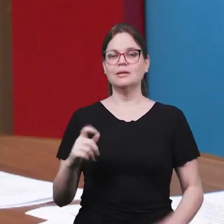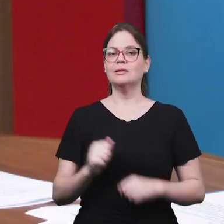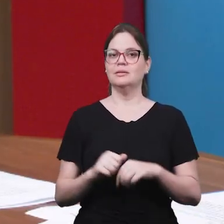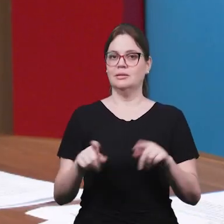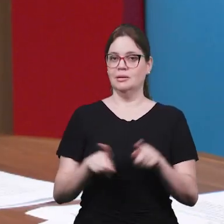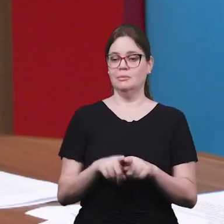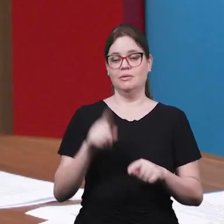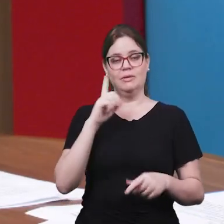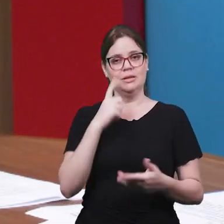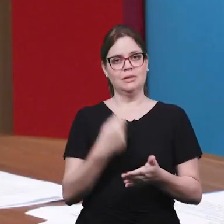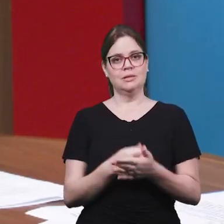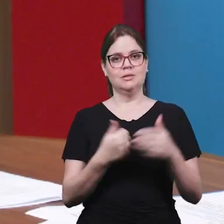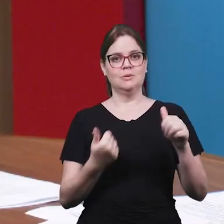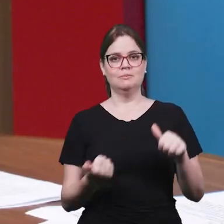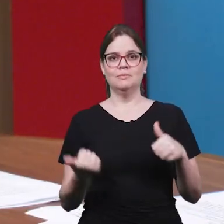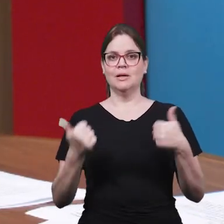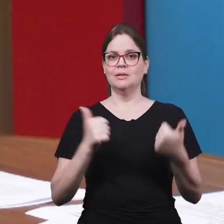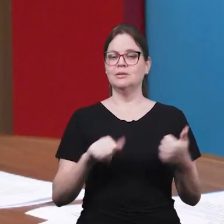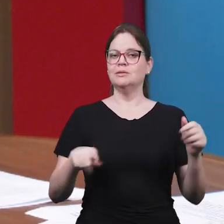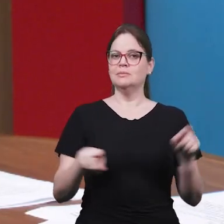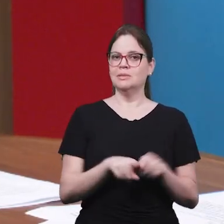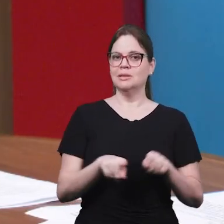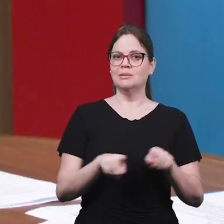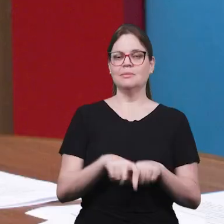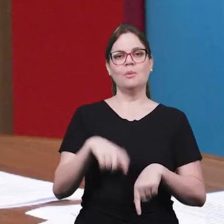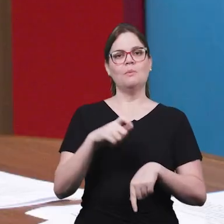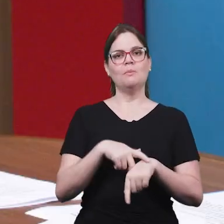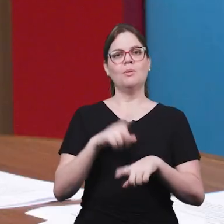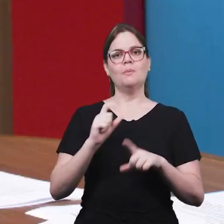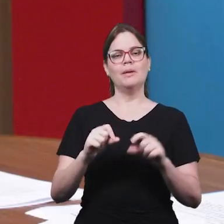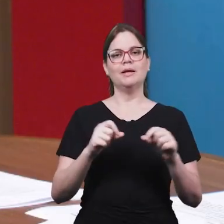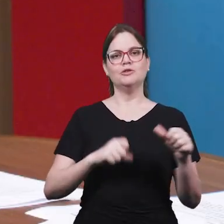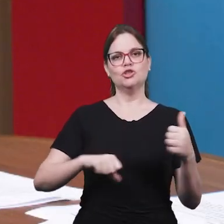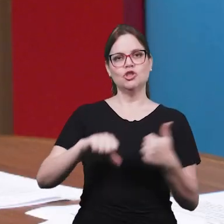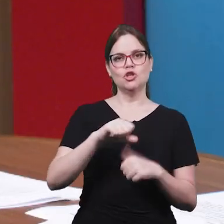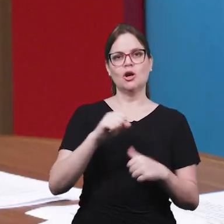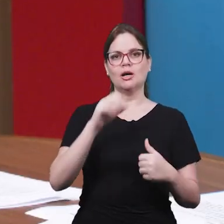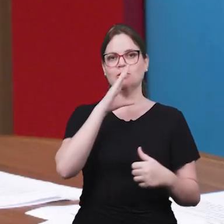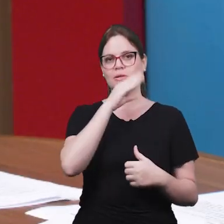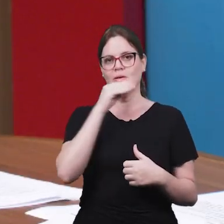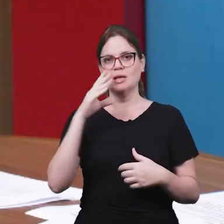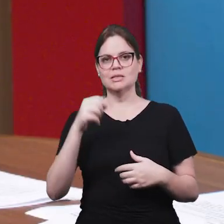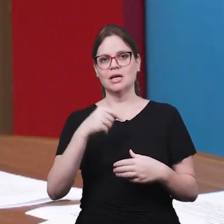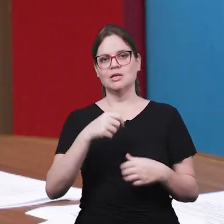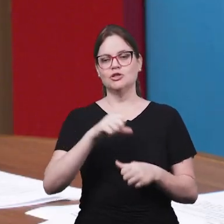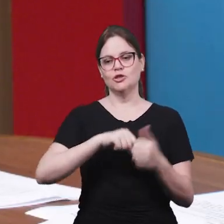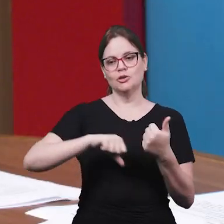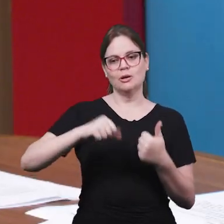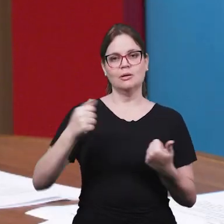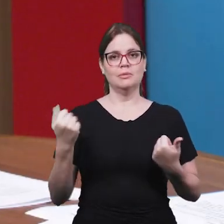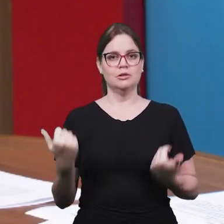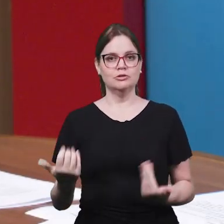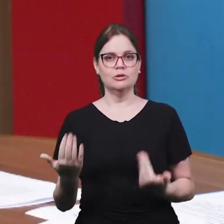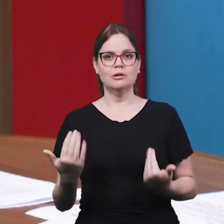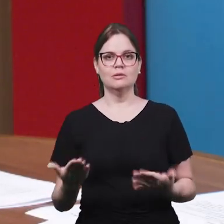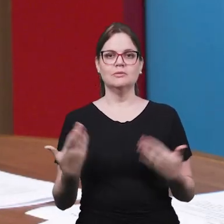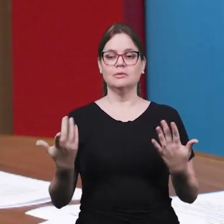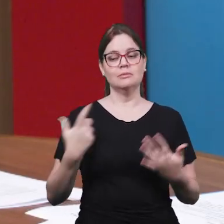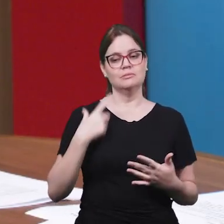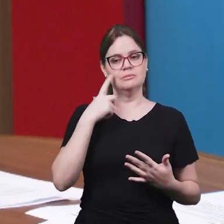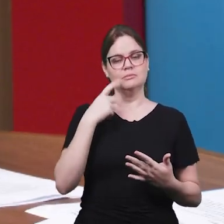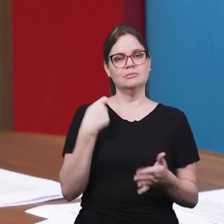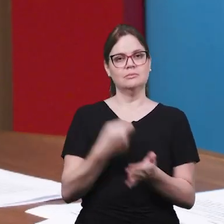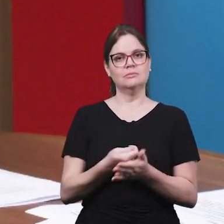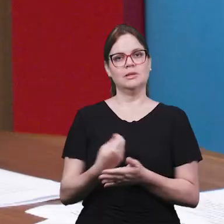batismo. Eles vão chegar naquele momento da promoção, né, de adolescentes para jovens e vai vir aquela definição, né, de que eles